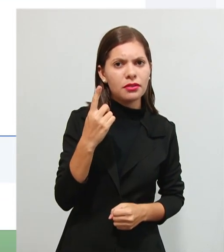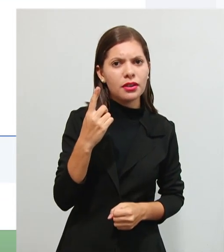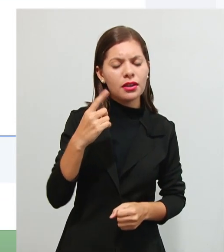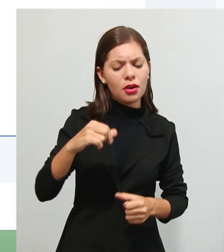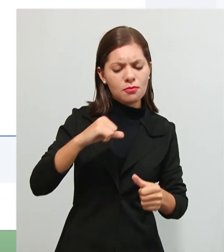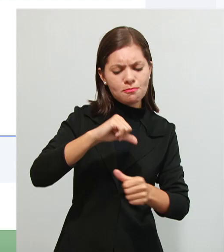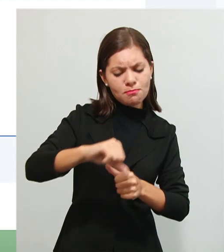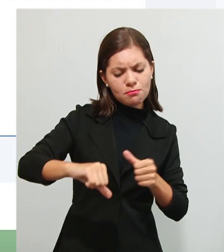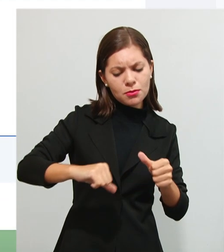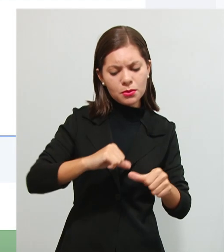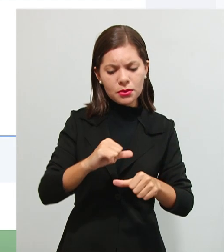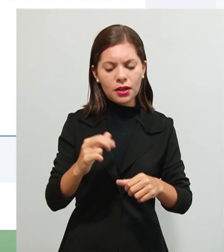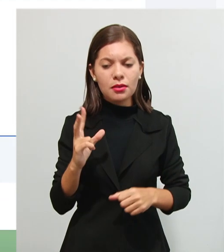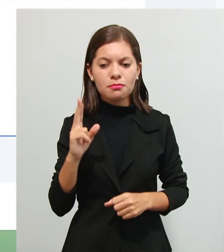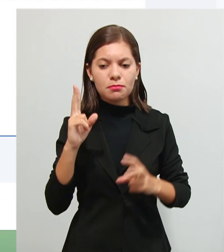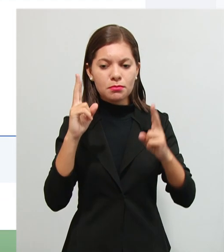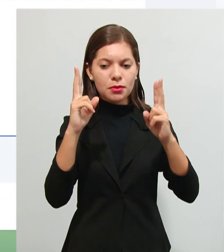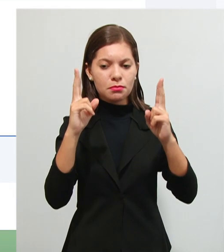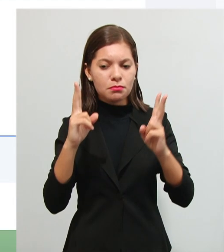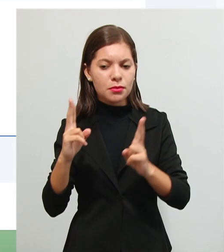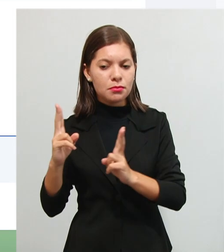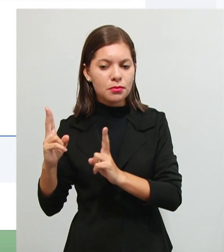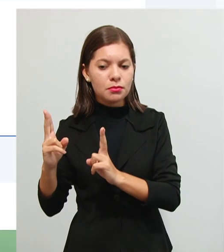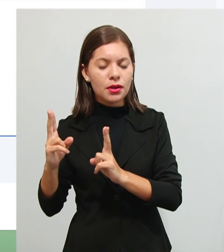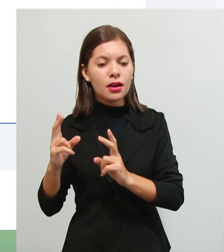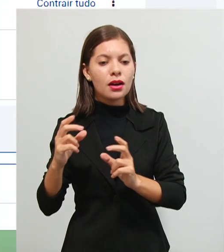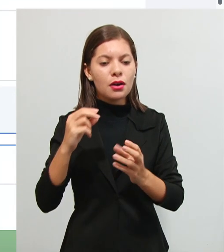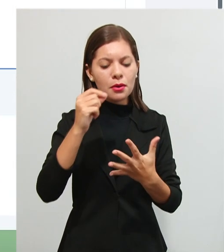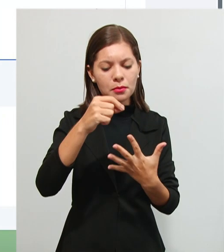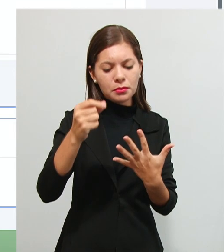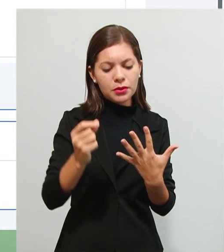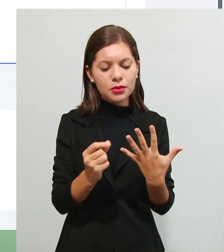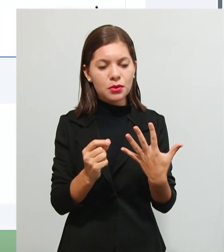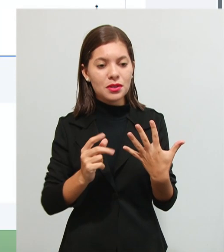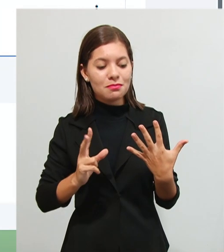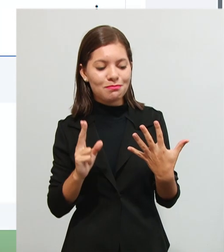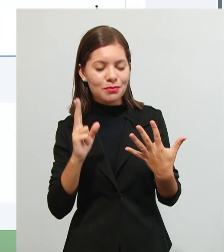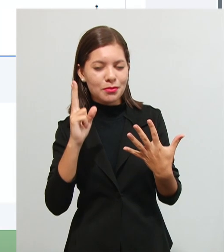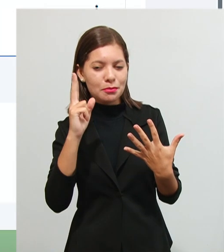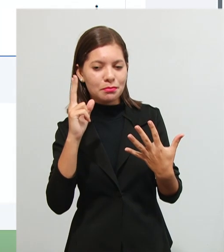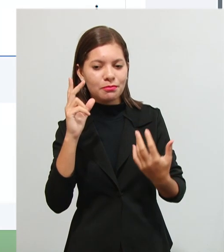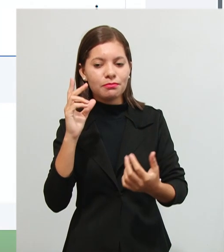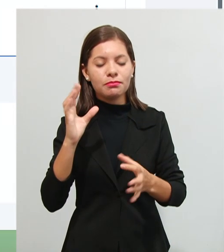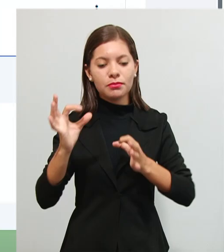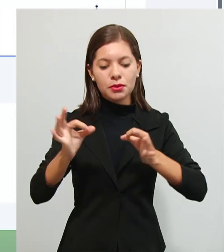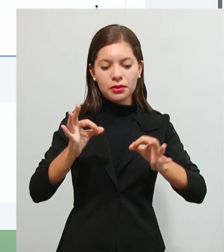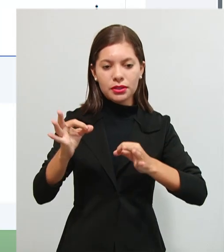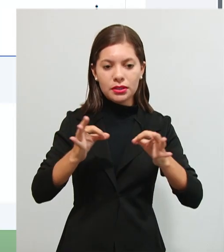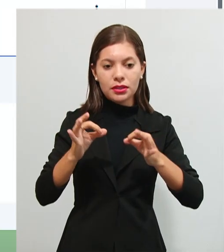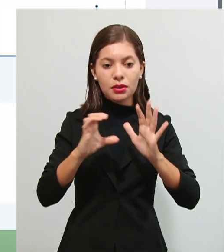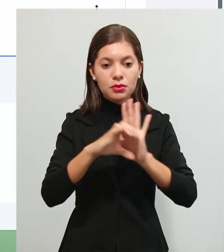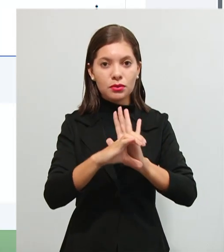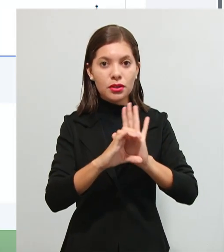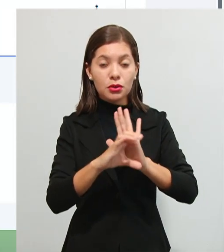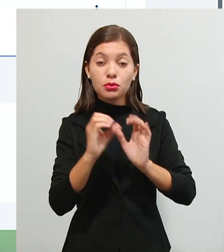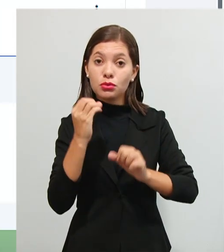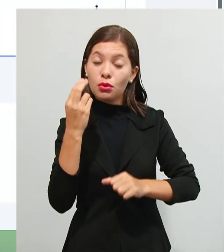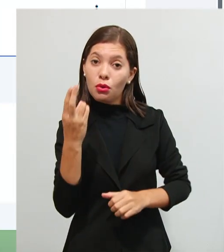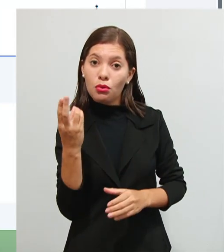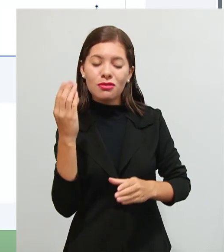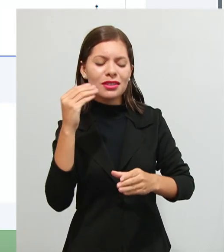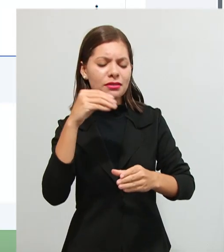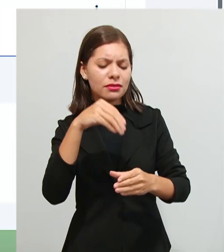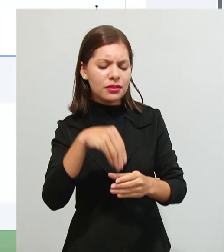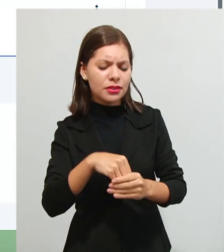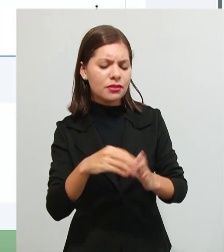para o modo de edição, aparecem as opções para editar os conteúdos, ou adicionar um bloco, ou